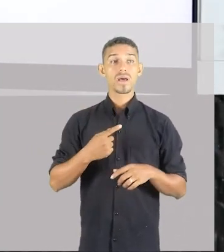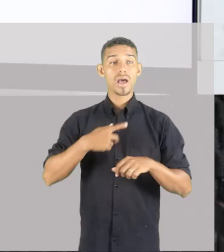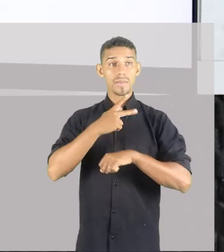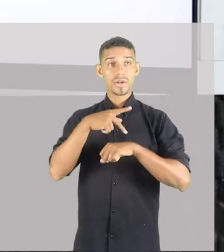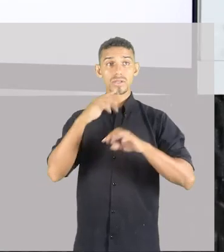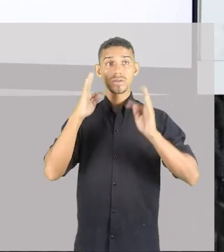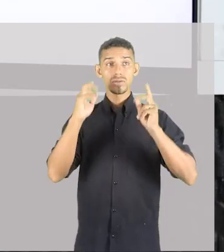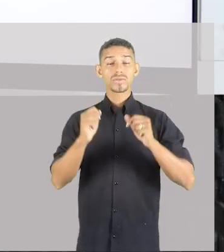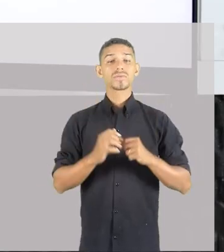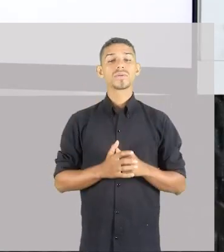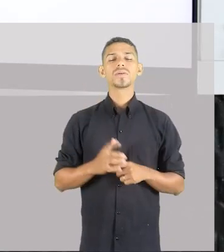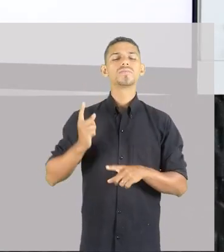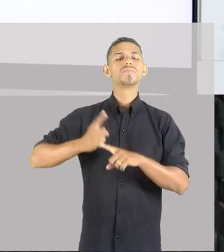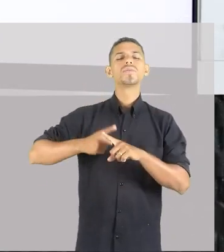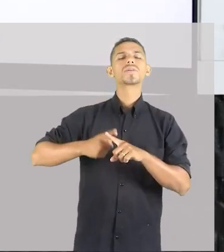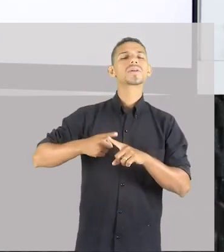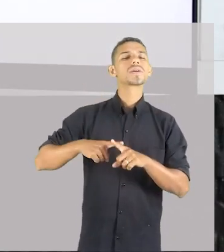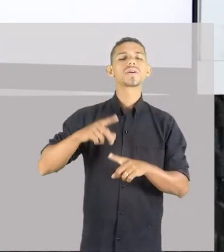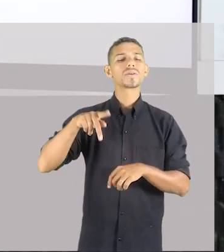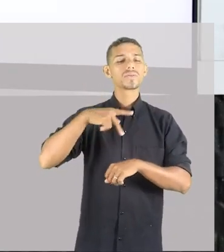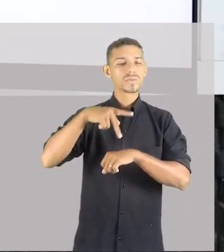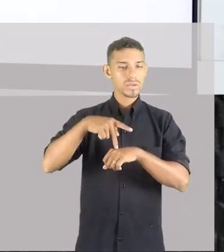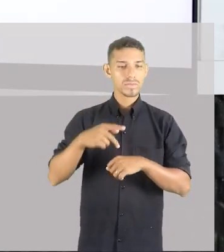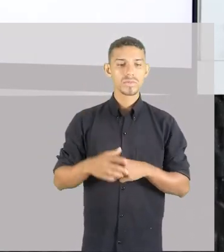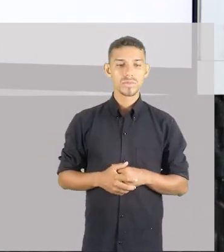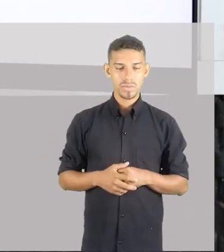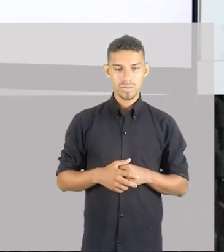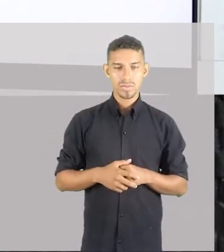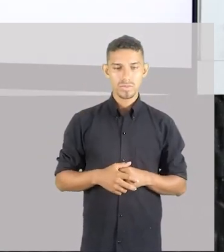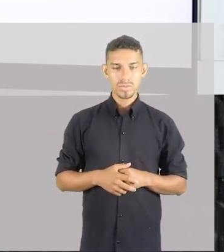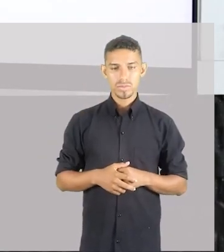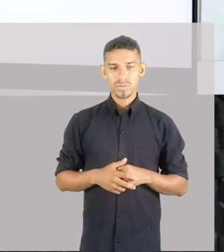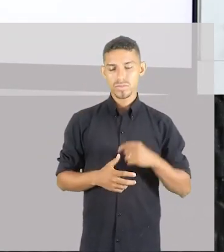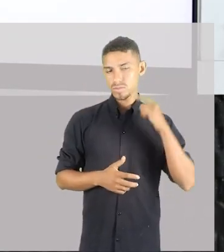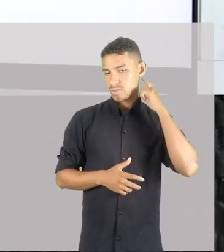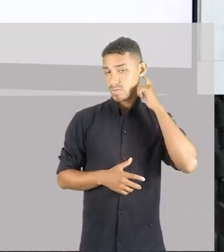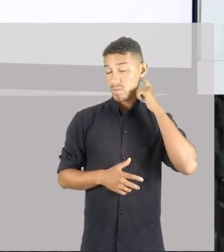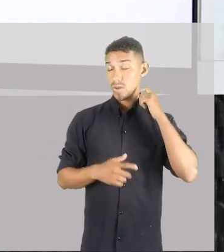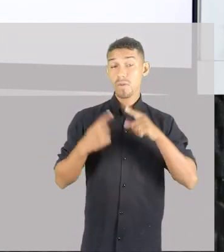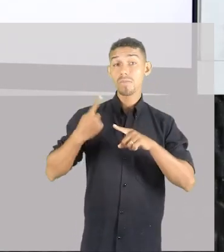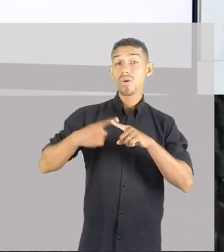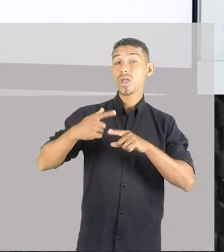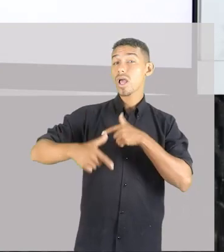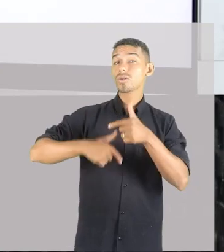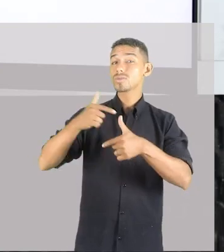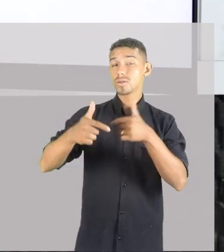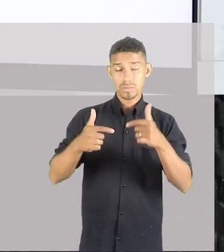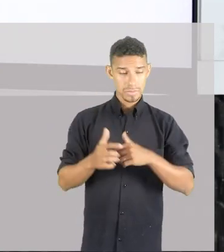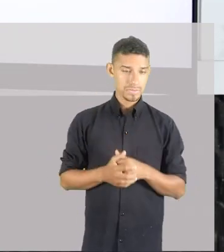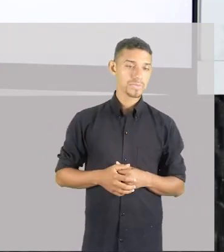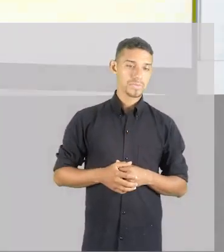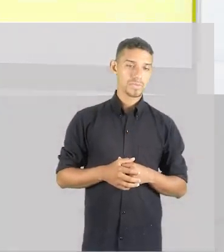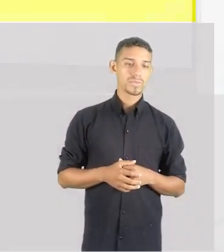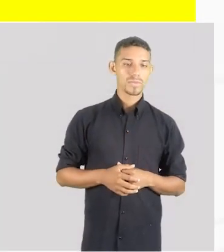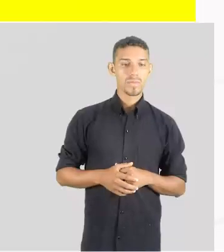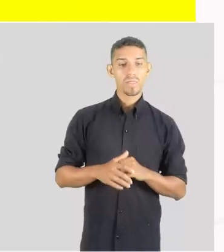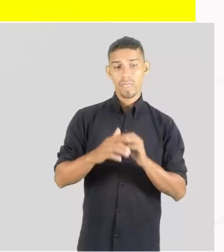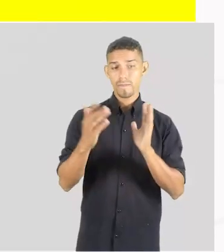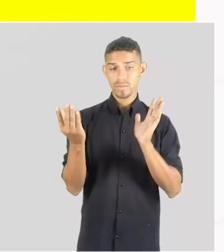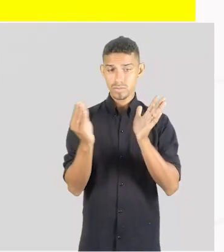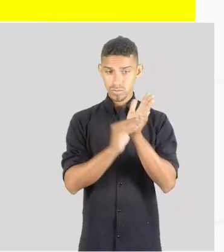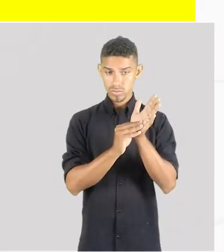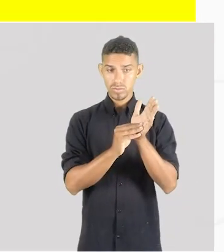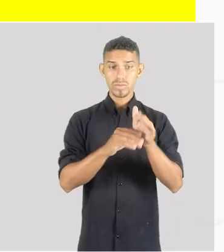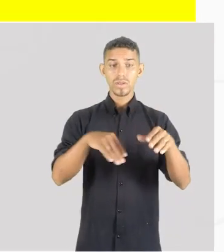o espaço público porque lutamos tecnologia do corpo e assim por diante autocolantes ou adesivos ainda nas artes visuais